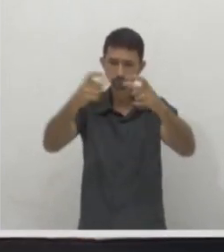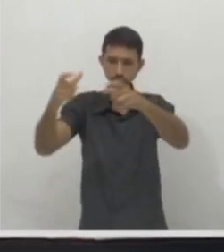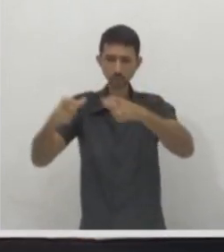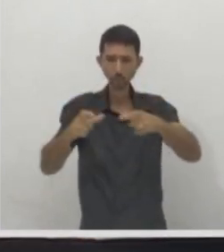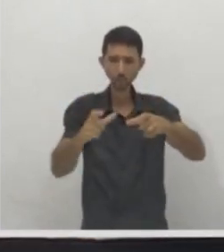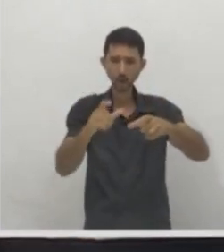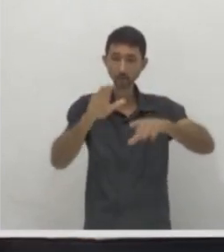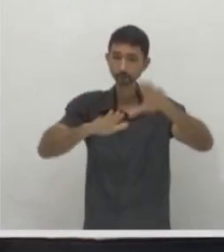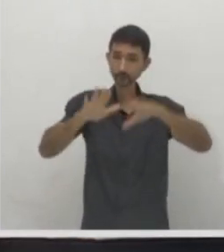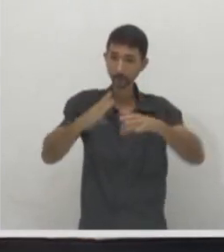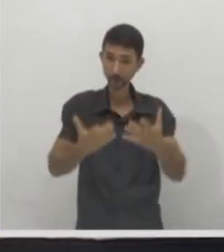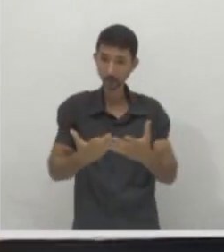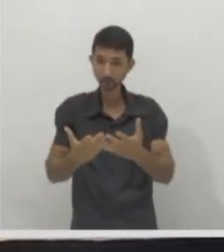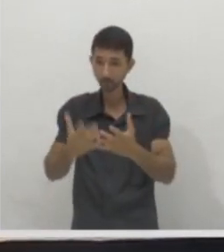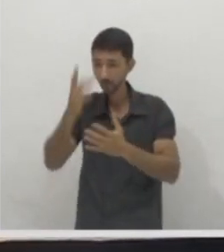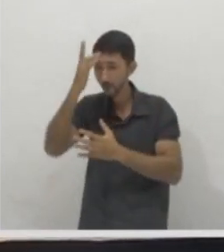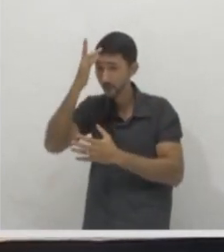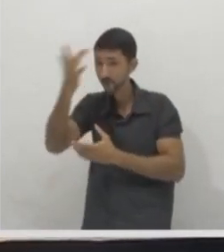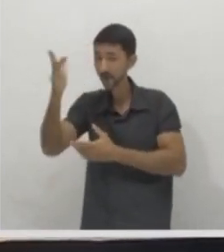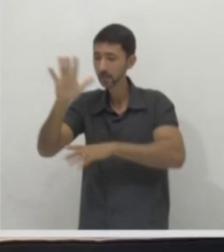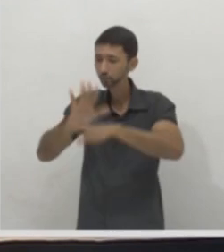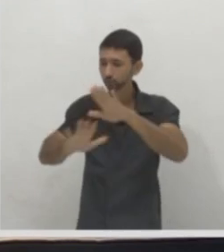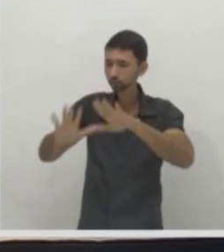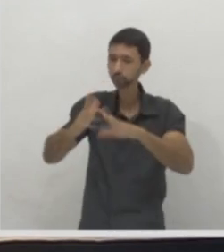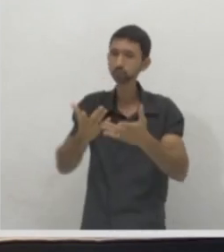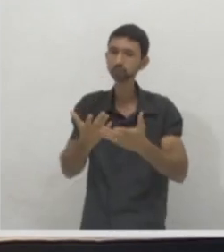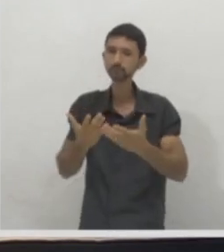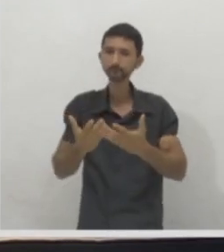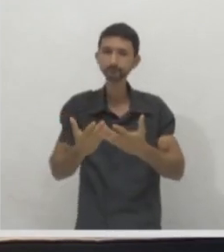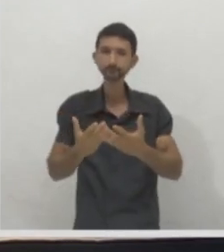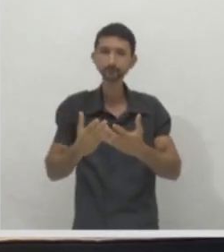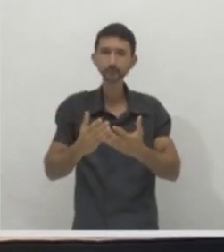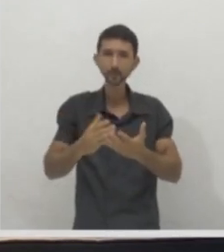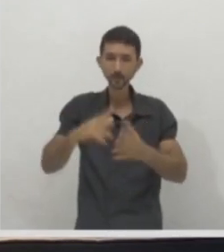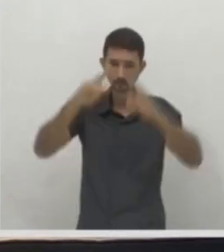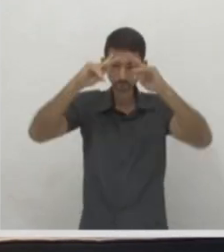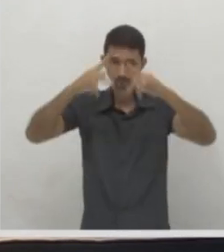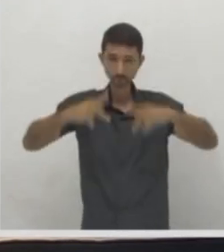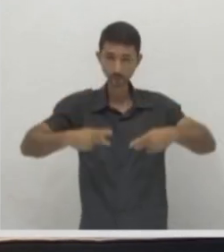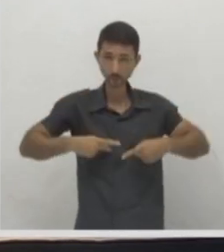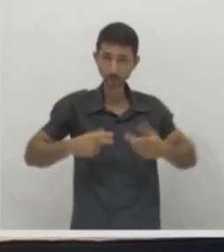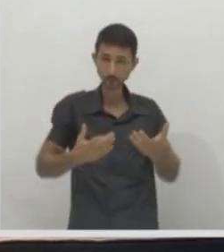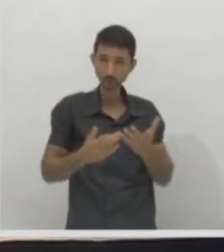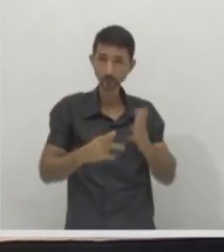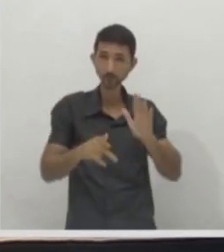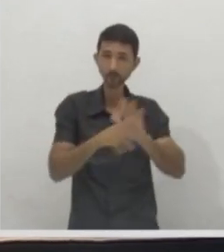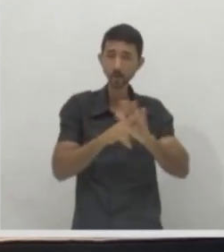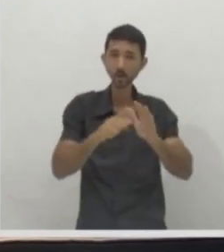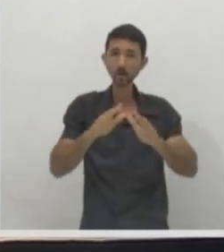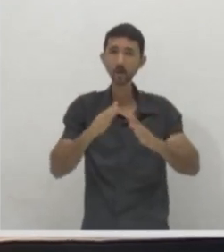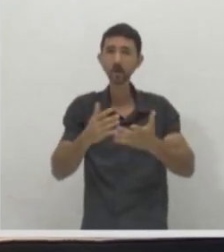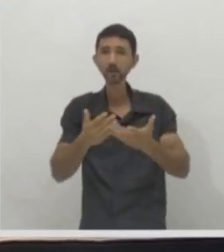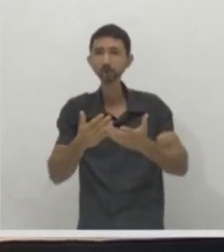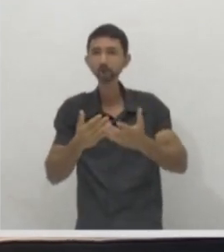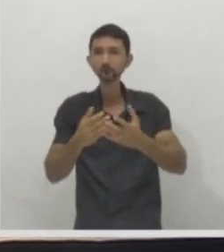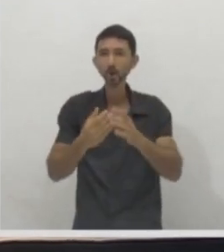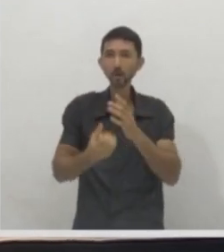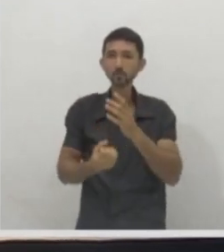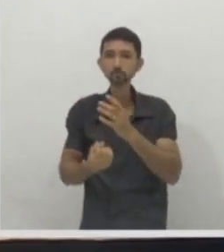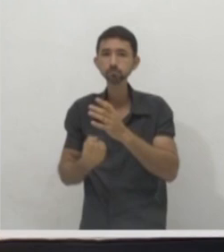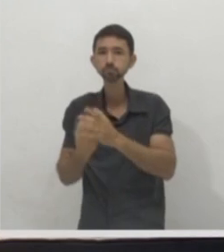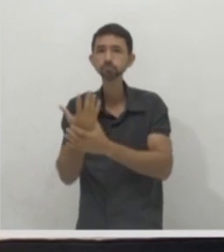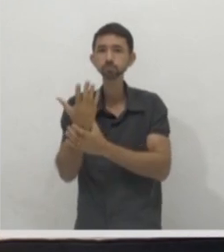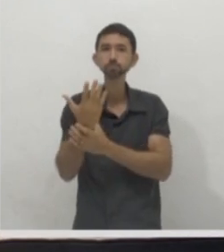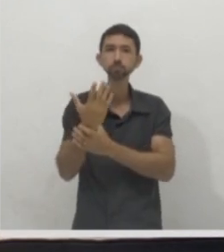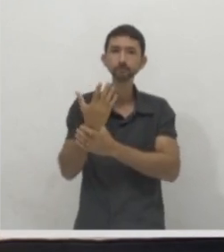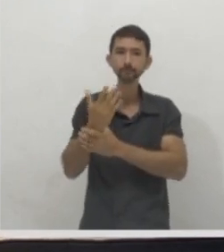foram mais facilmente domesticados. Isso trouxe para o ser humano também, tá, uma fonte, né,